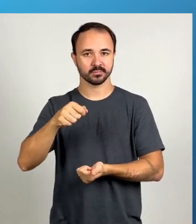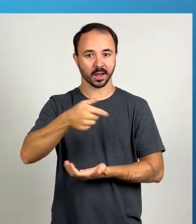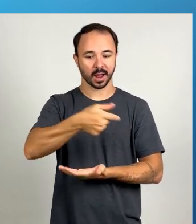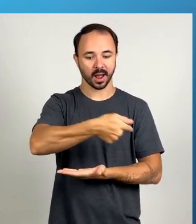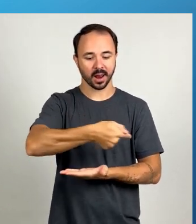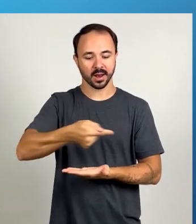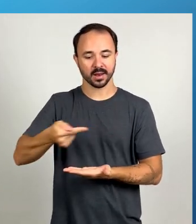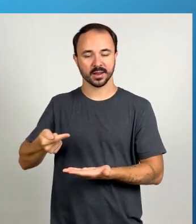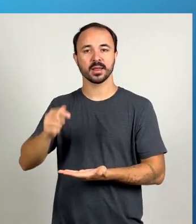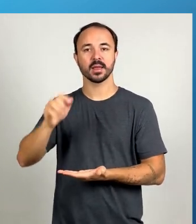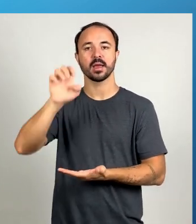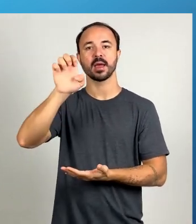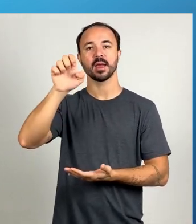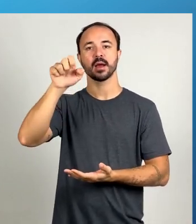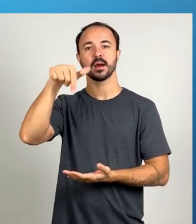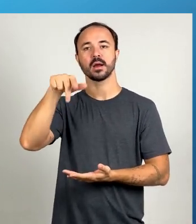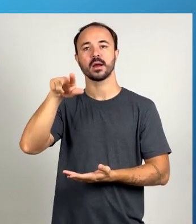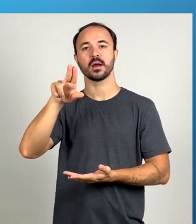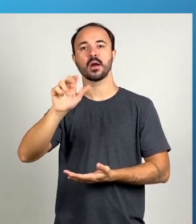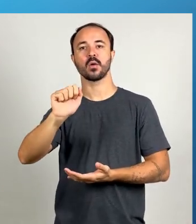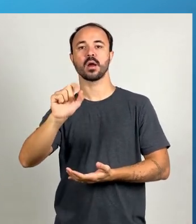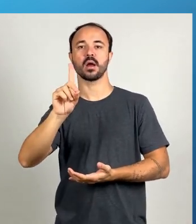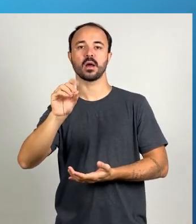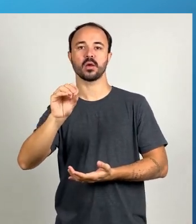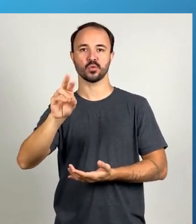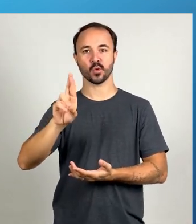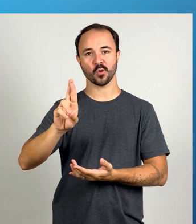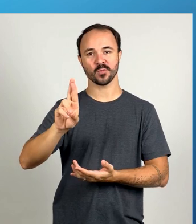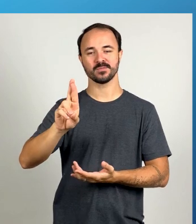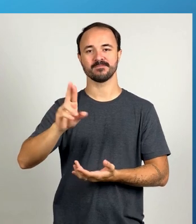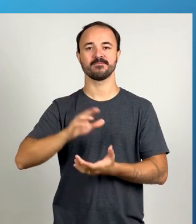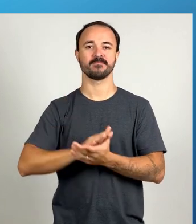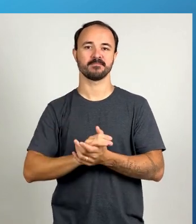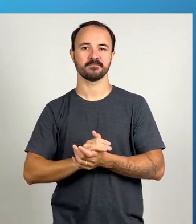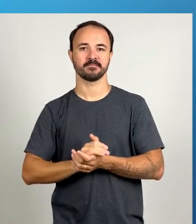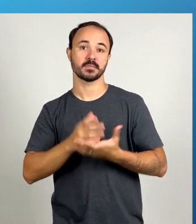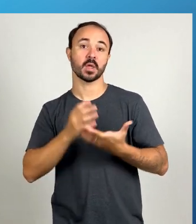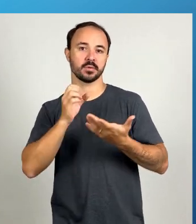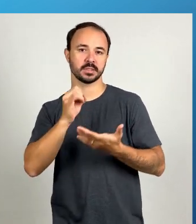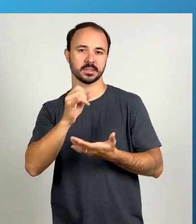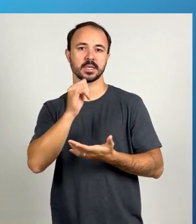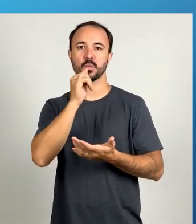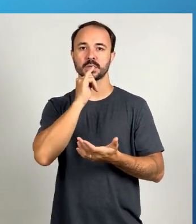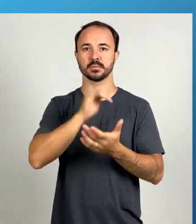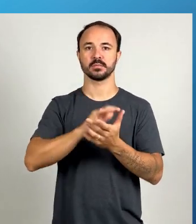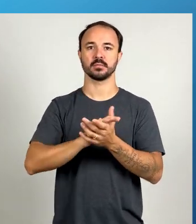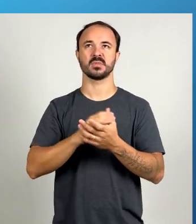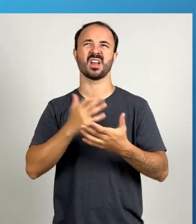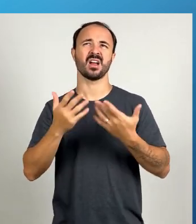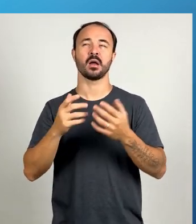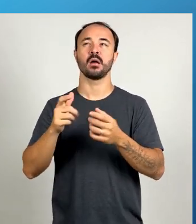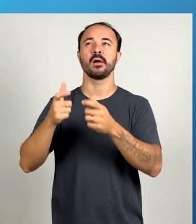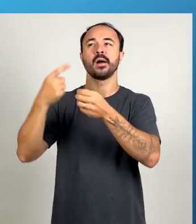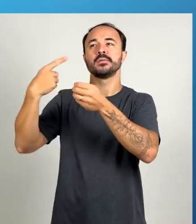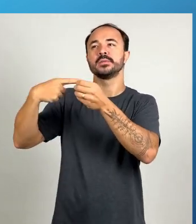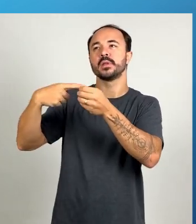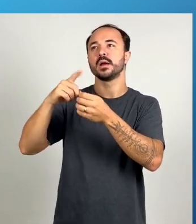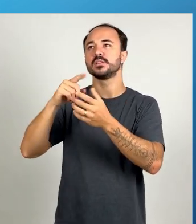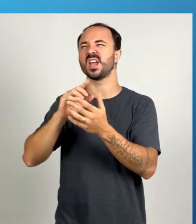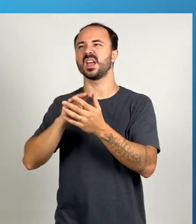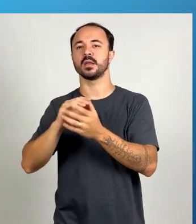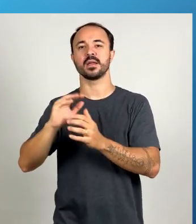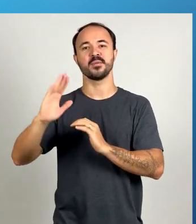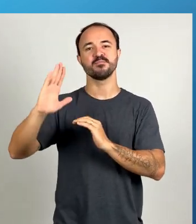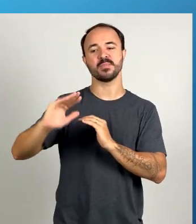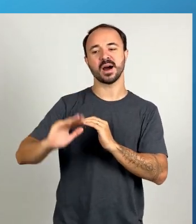baixo? Um número baixo. Então, quando você escutar assim, a cidade fica em baixas